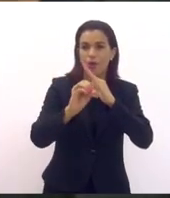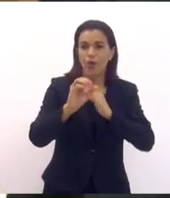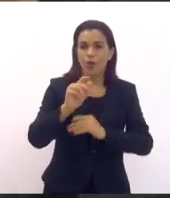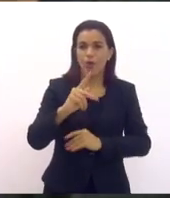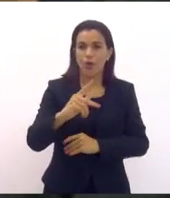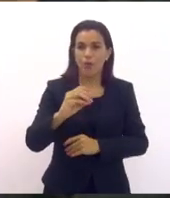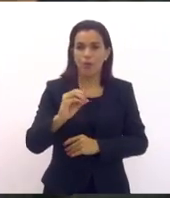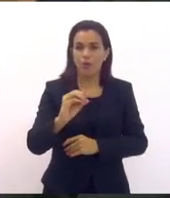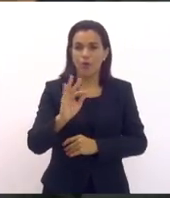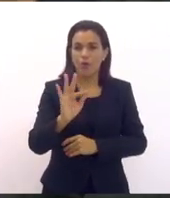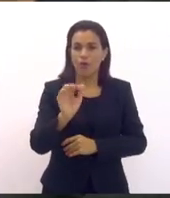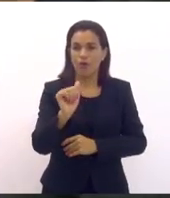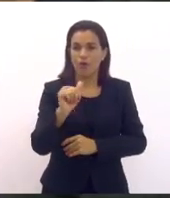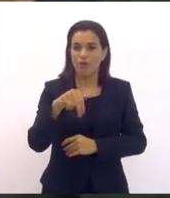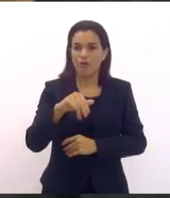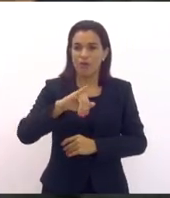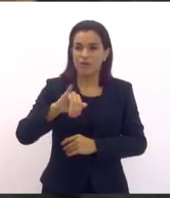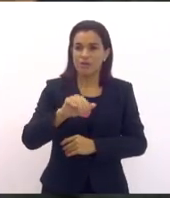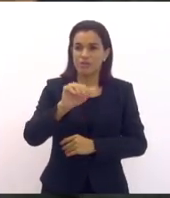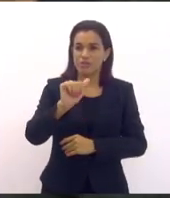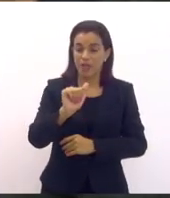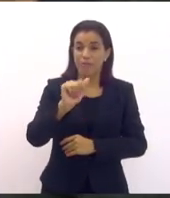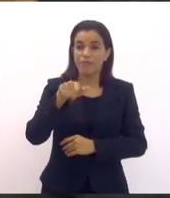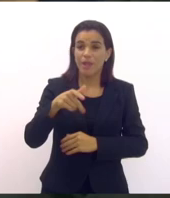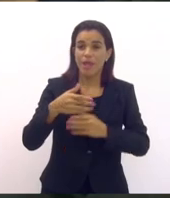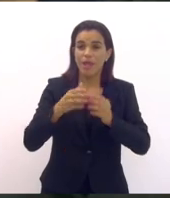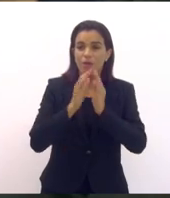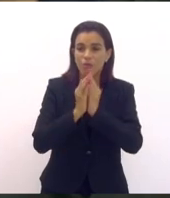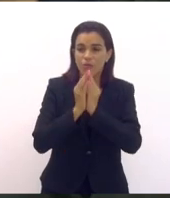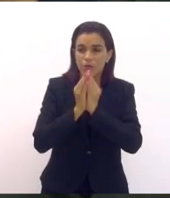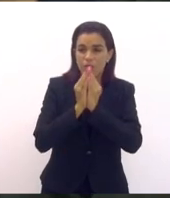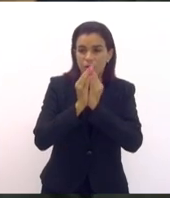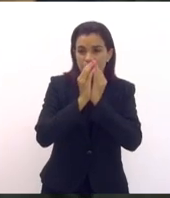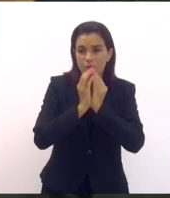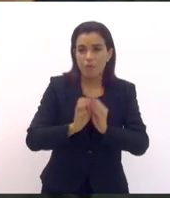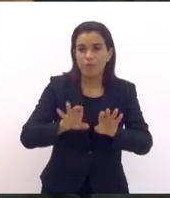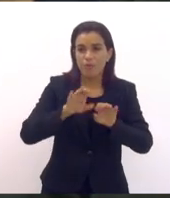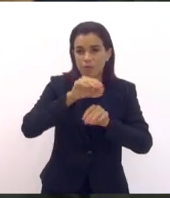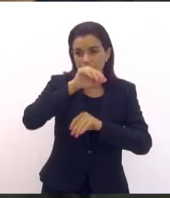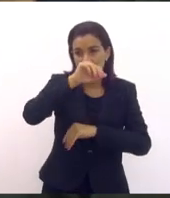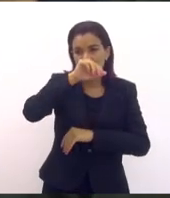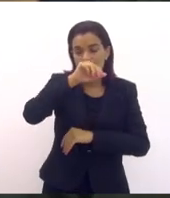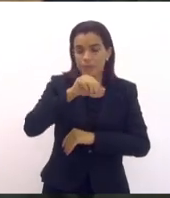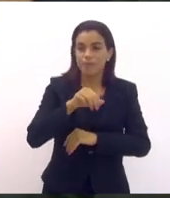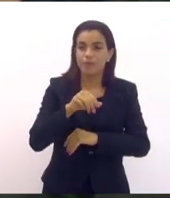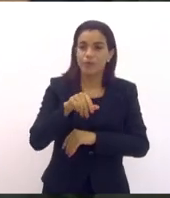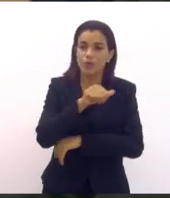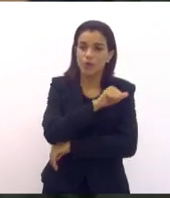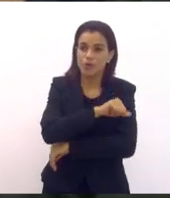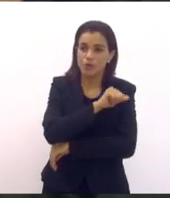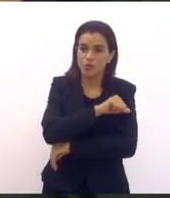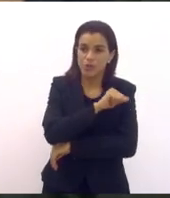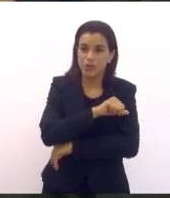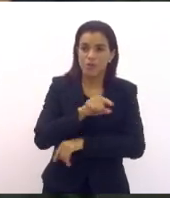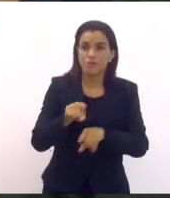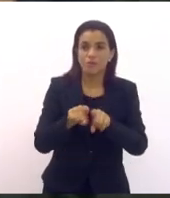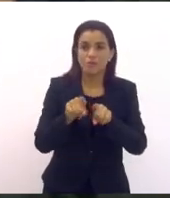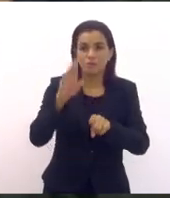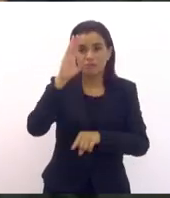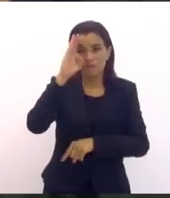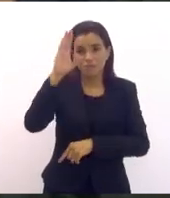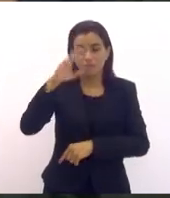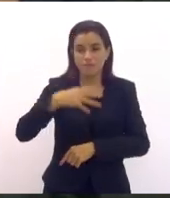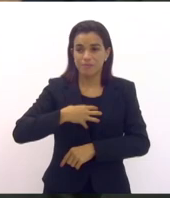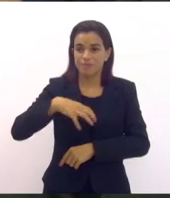ojar é um babalou de chá de respeito Não só no Rio de Janeiro mas principalmente